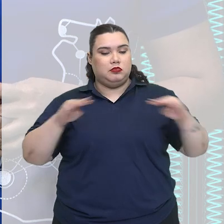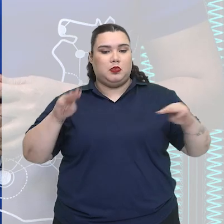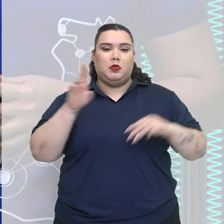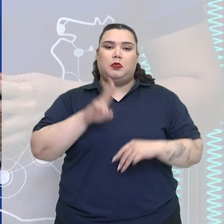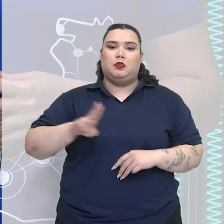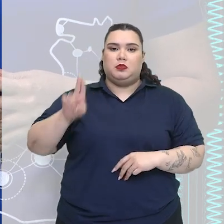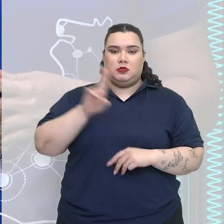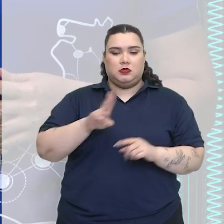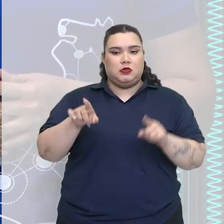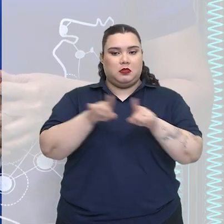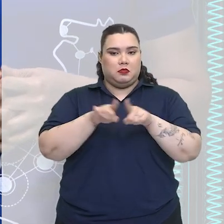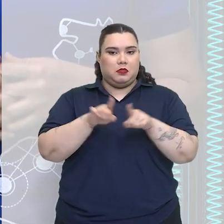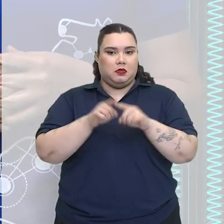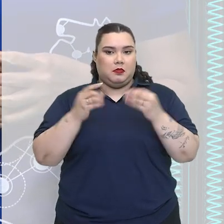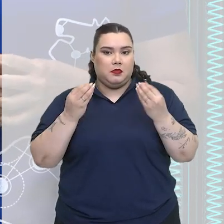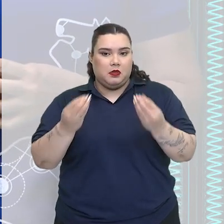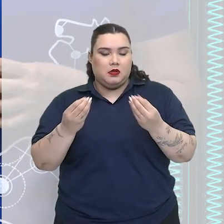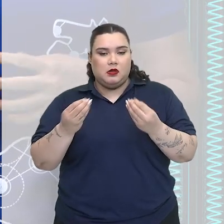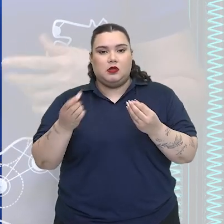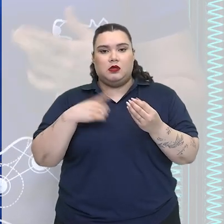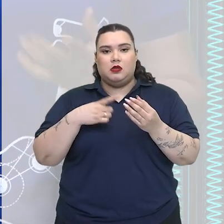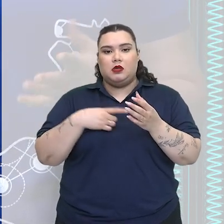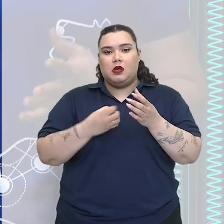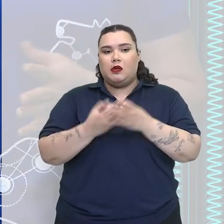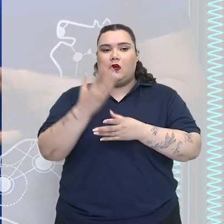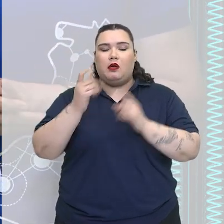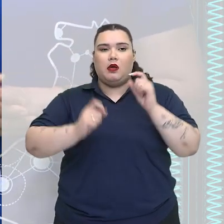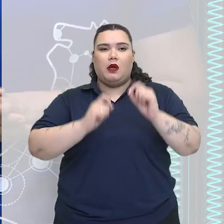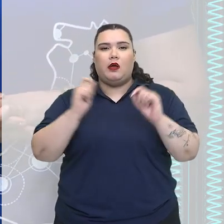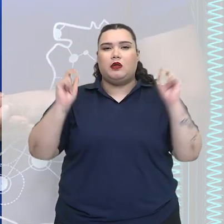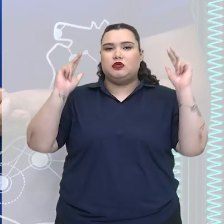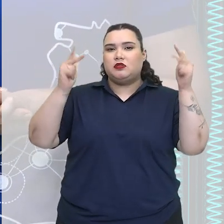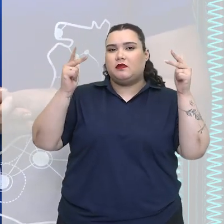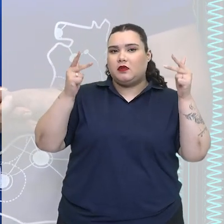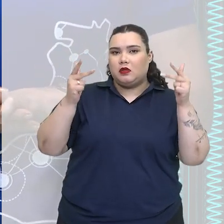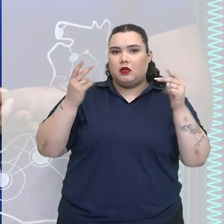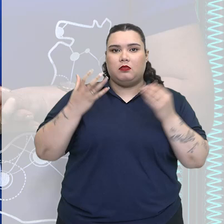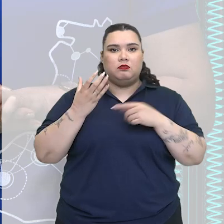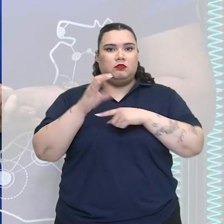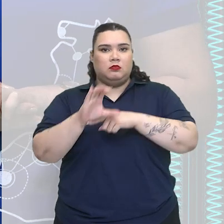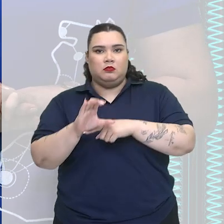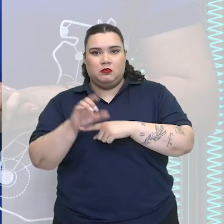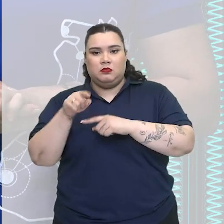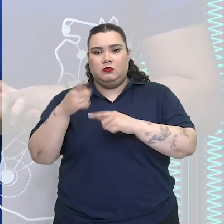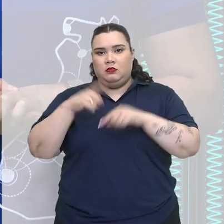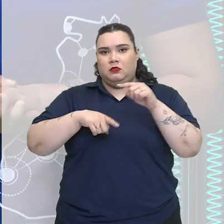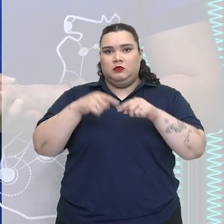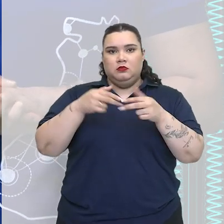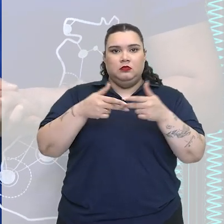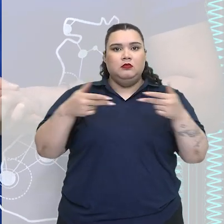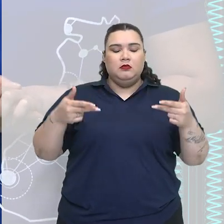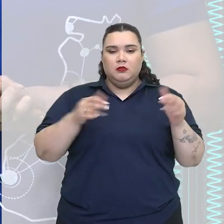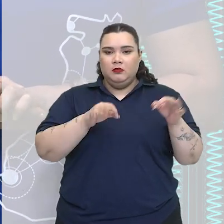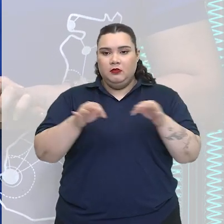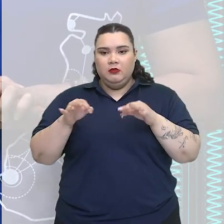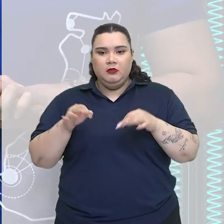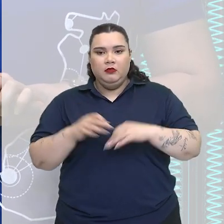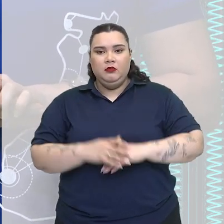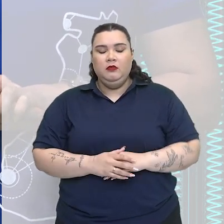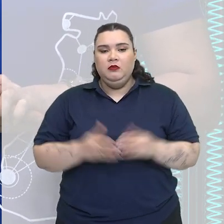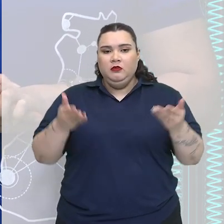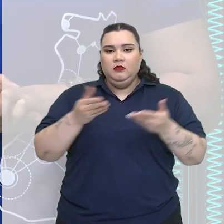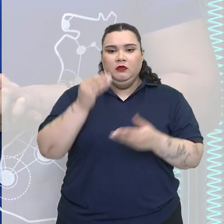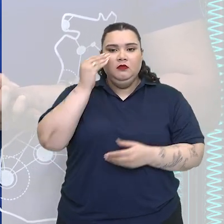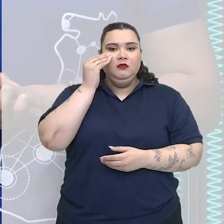utilizam, né, para gerar uma descontração no momento de publicar um determinado produto. E aí agora a gente vai